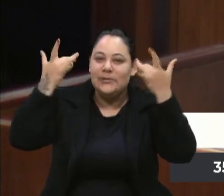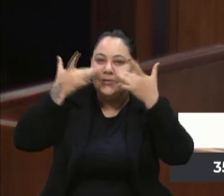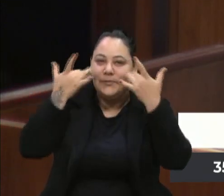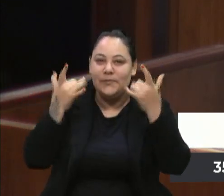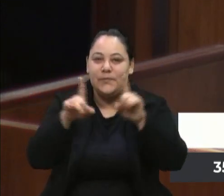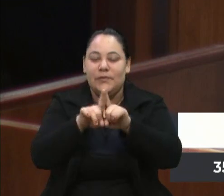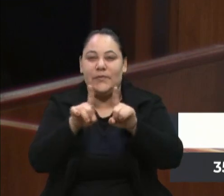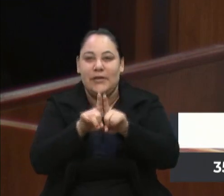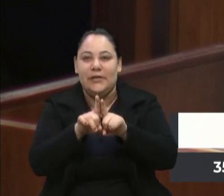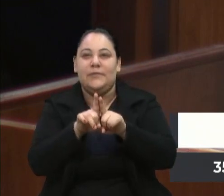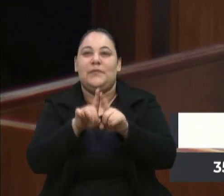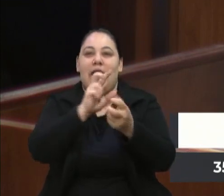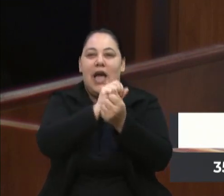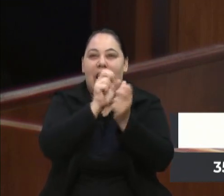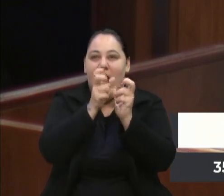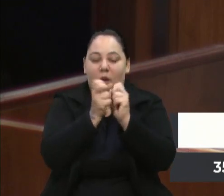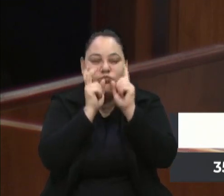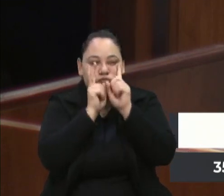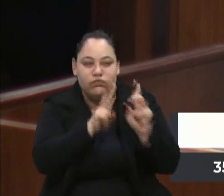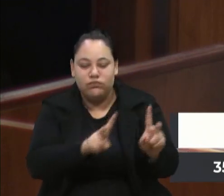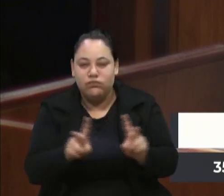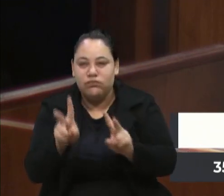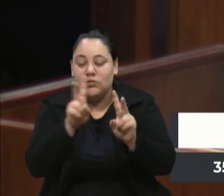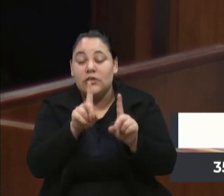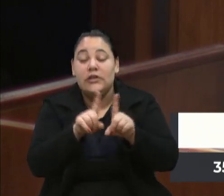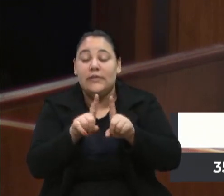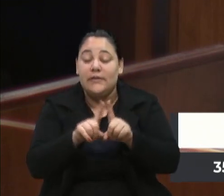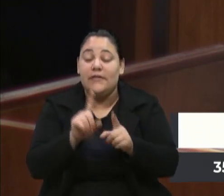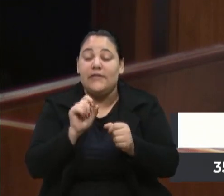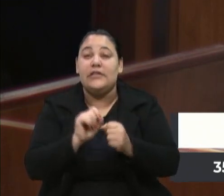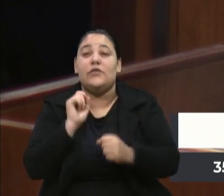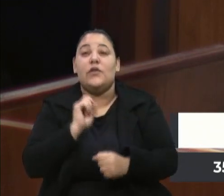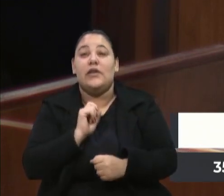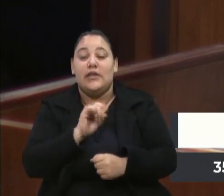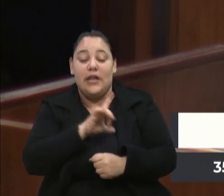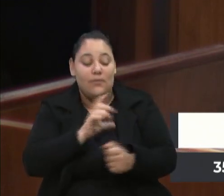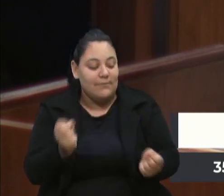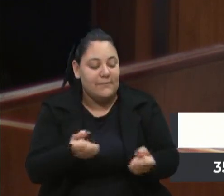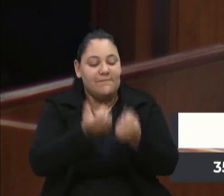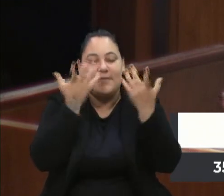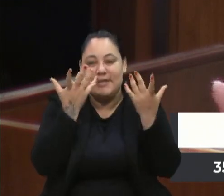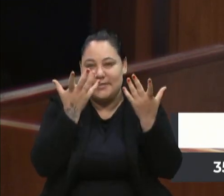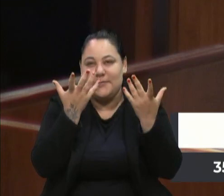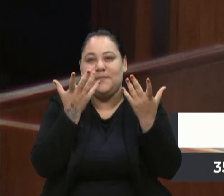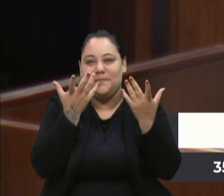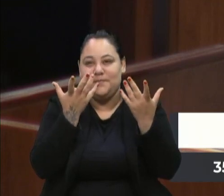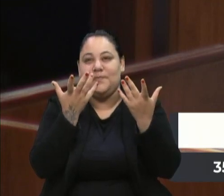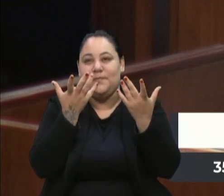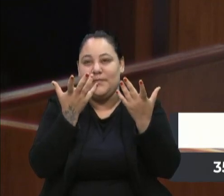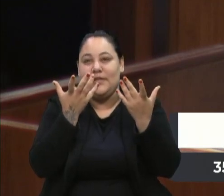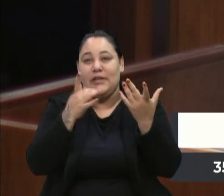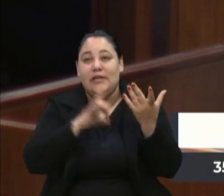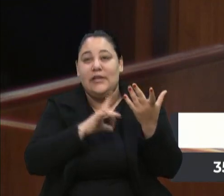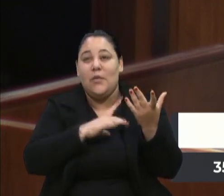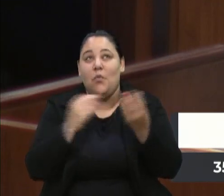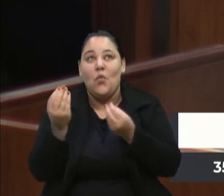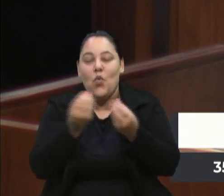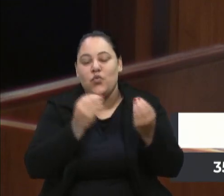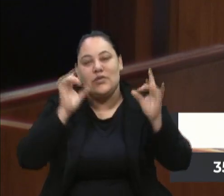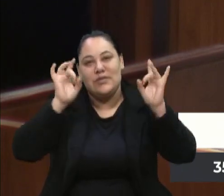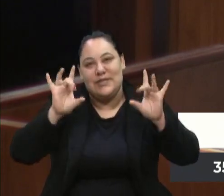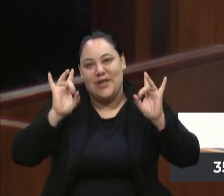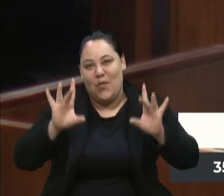visuais, e para justamente fazer com que seja um evento cada vez mais atrativo. Eu tenho